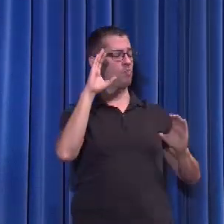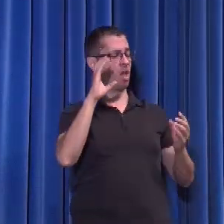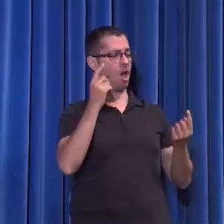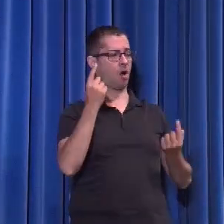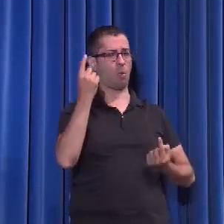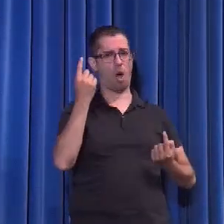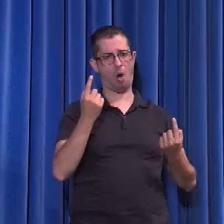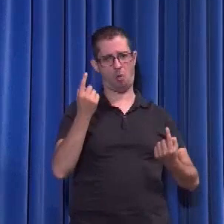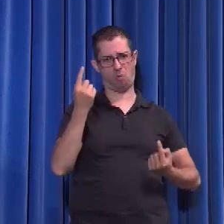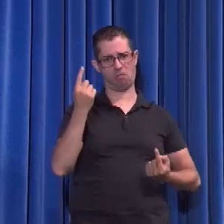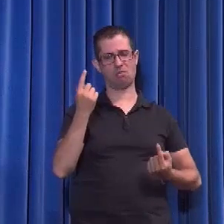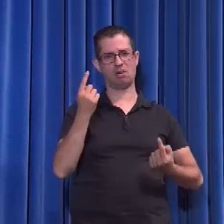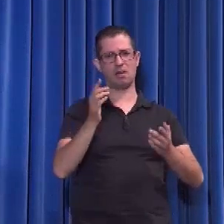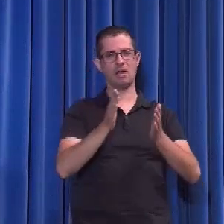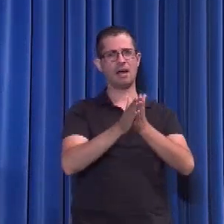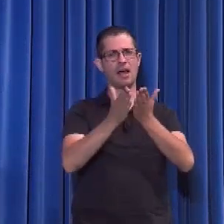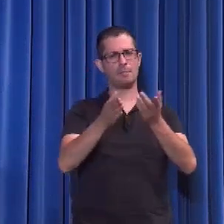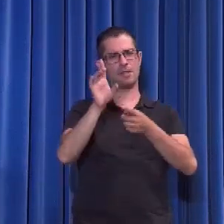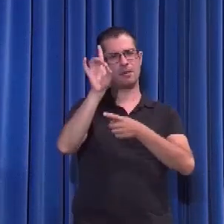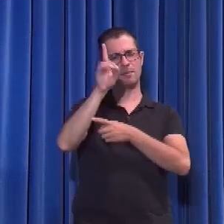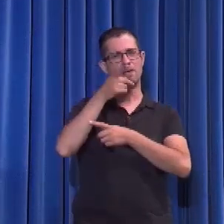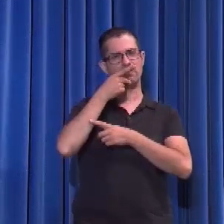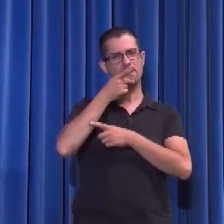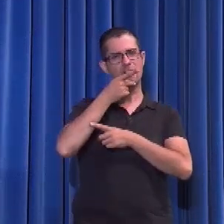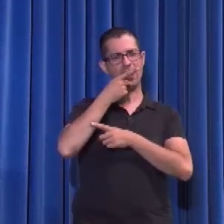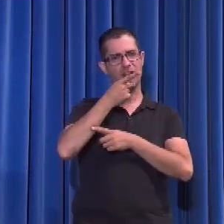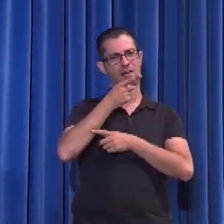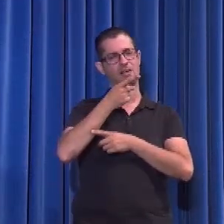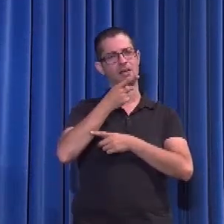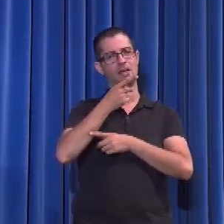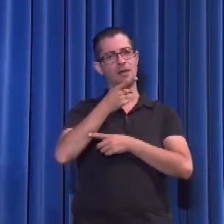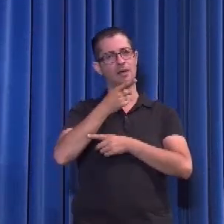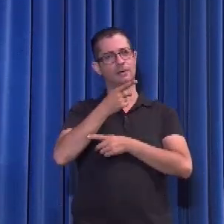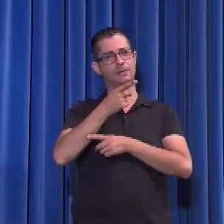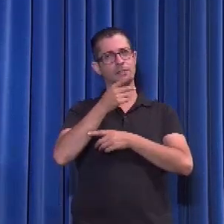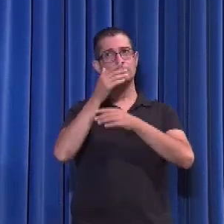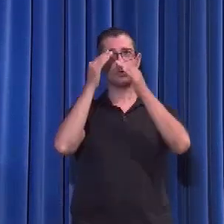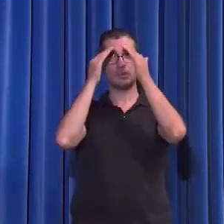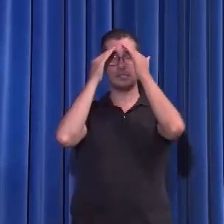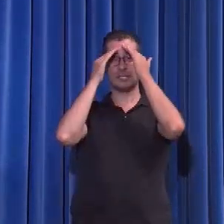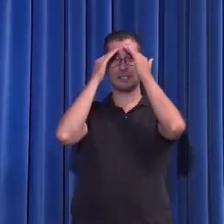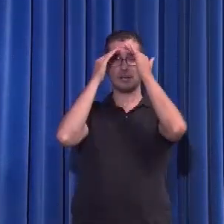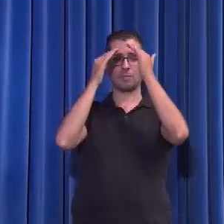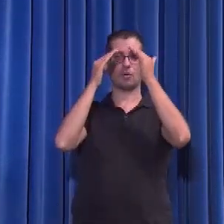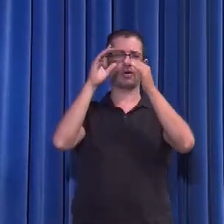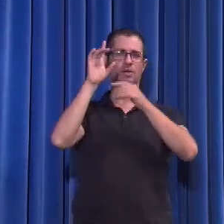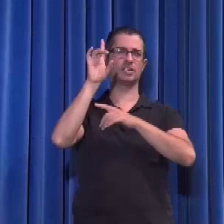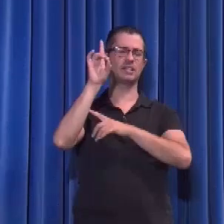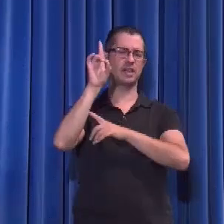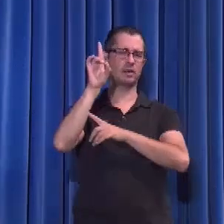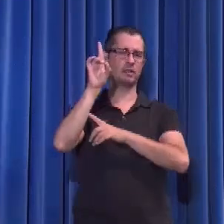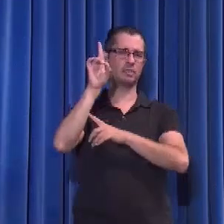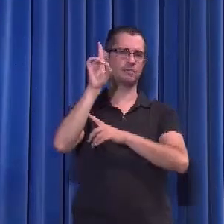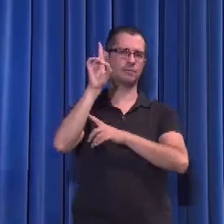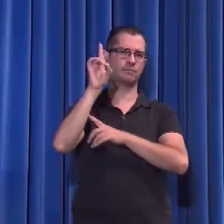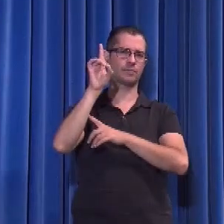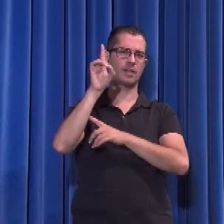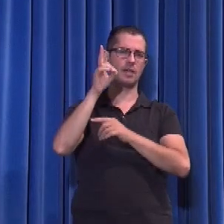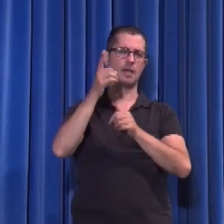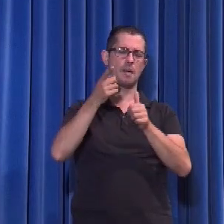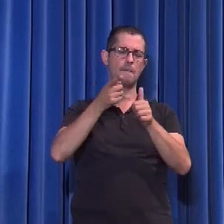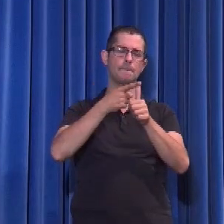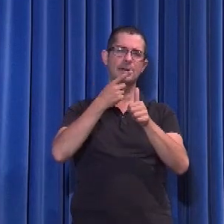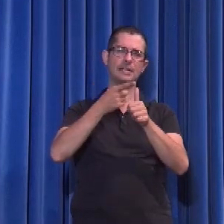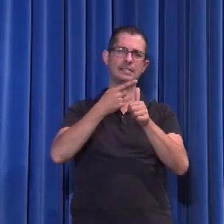A Bíblia diz em Provérbios 9:10 que o temor do Senhor é sim, o temor do Senhor, o princípio da